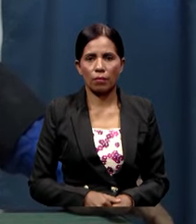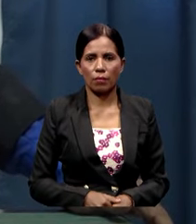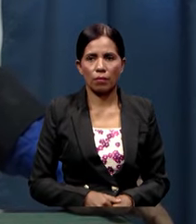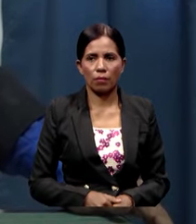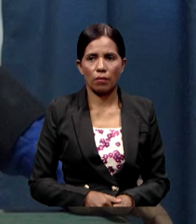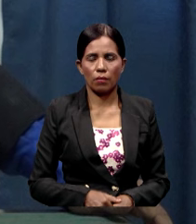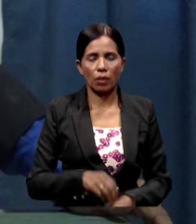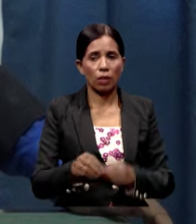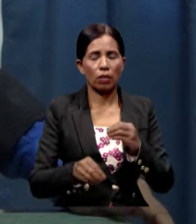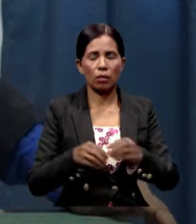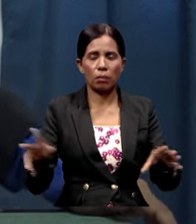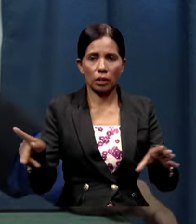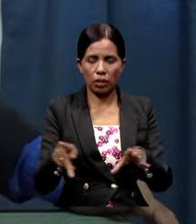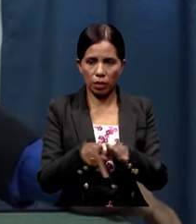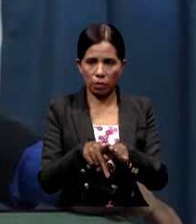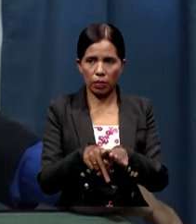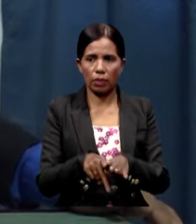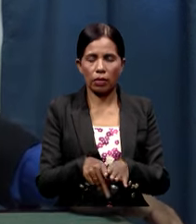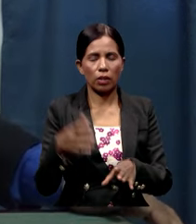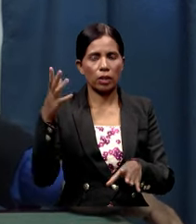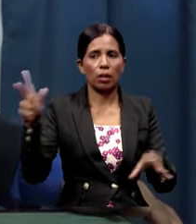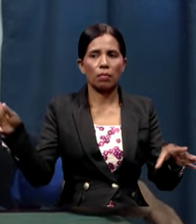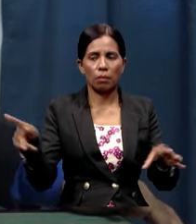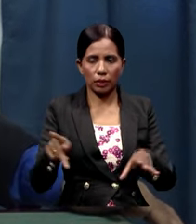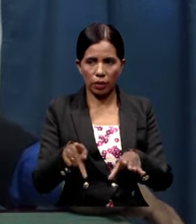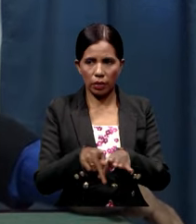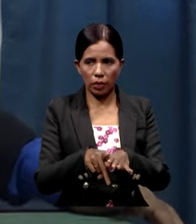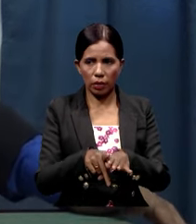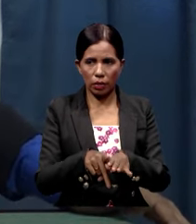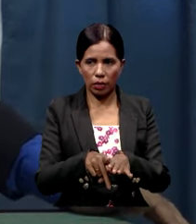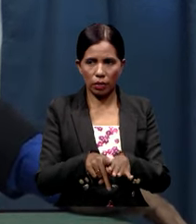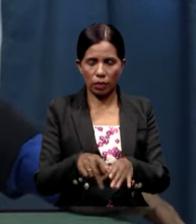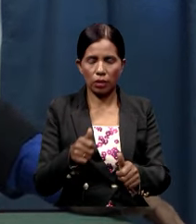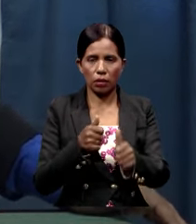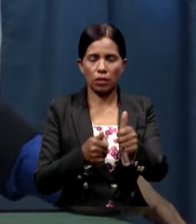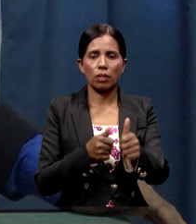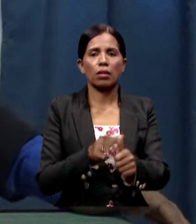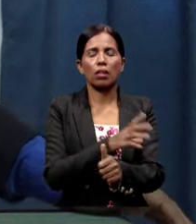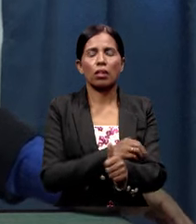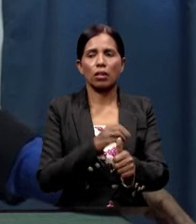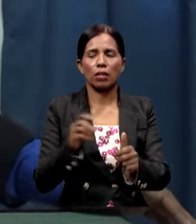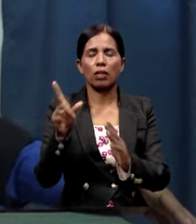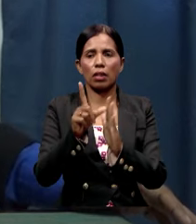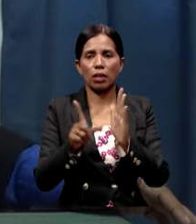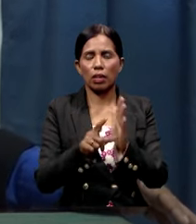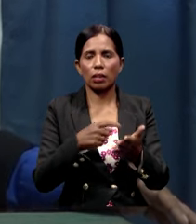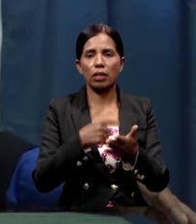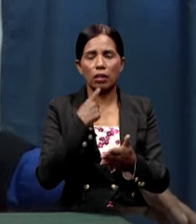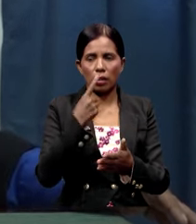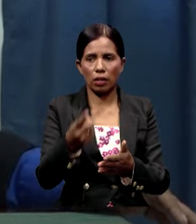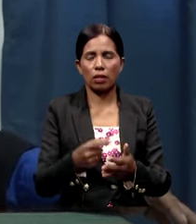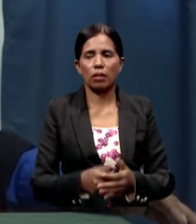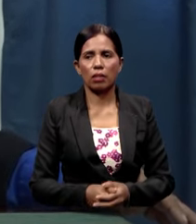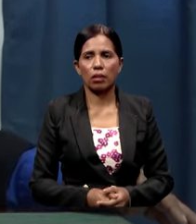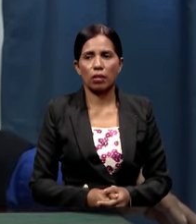kona participação e na ba ia participação e dedicação exclusiva e a lei de